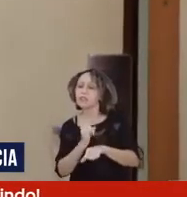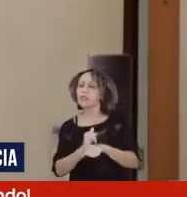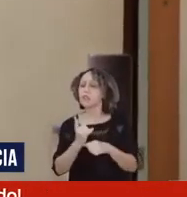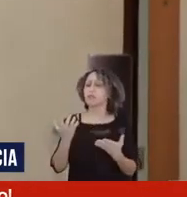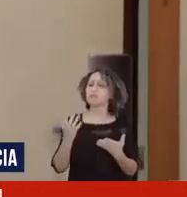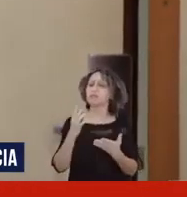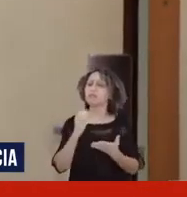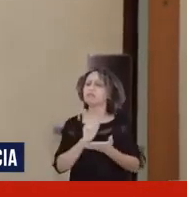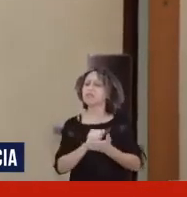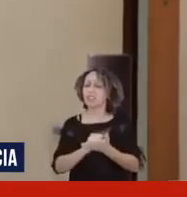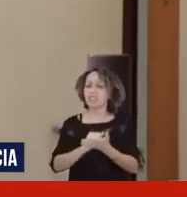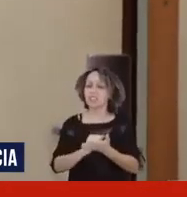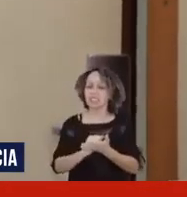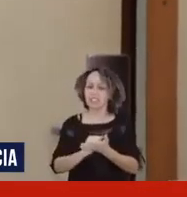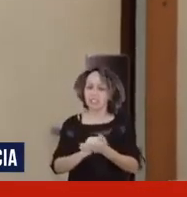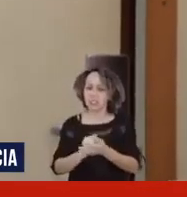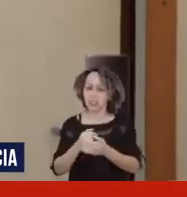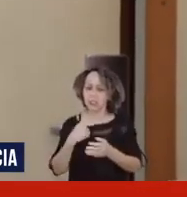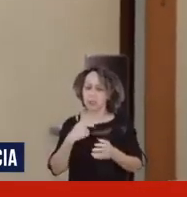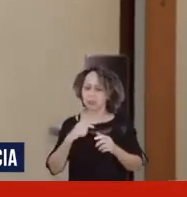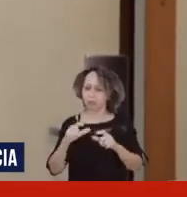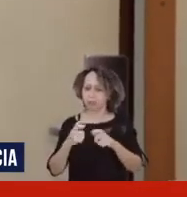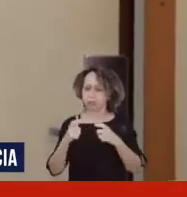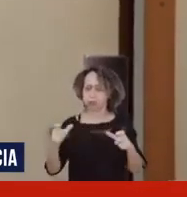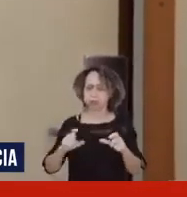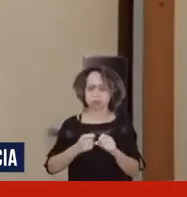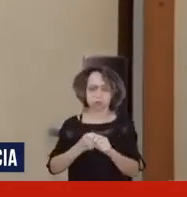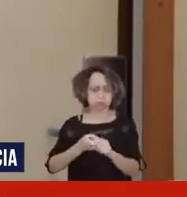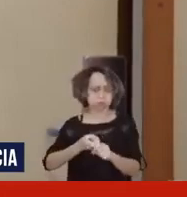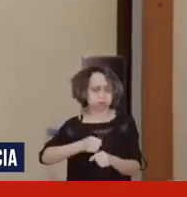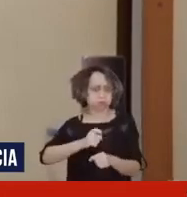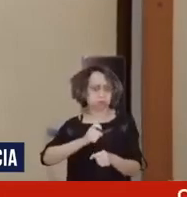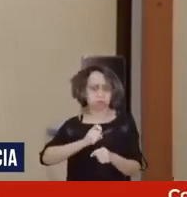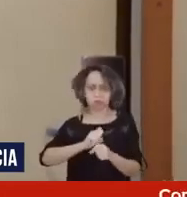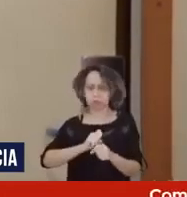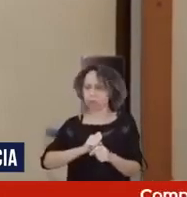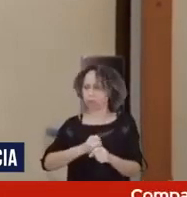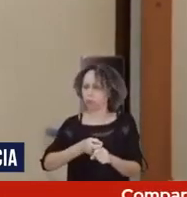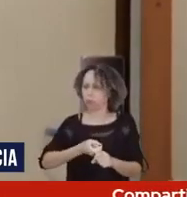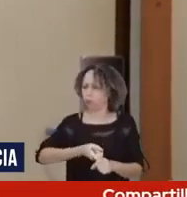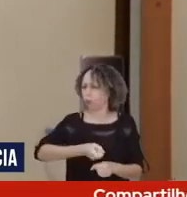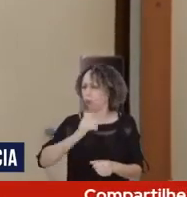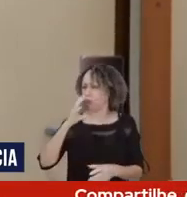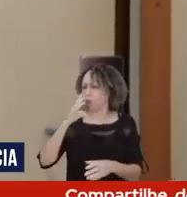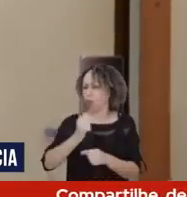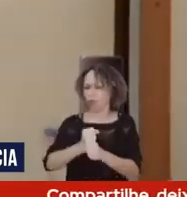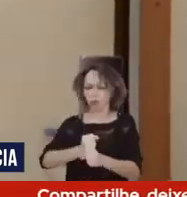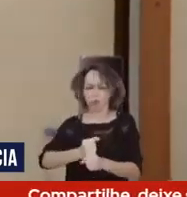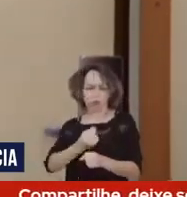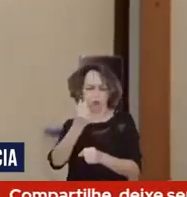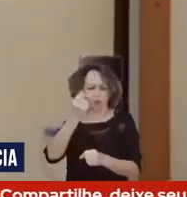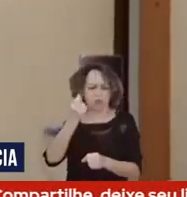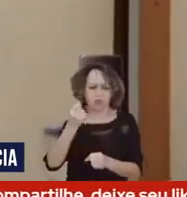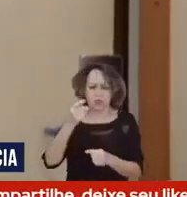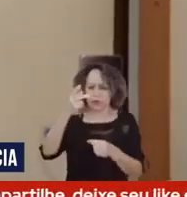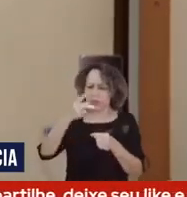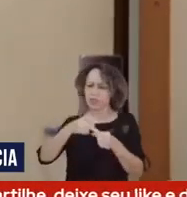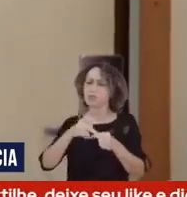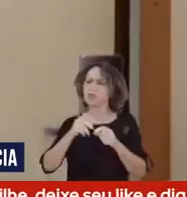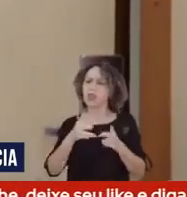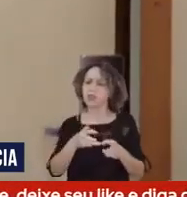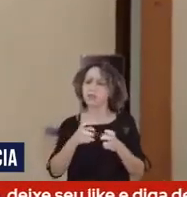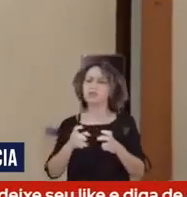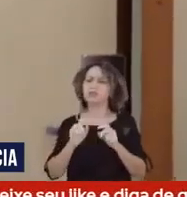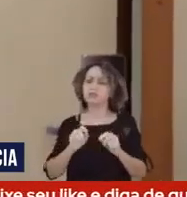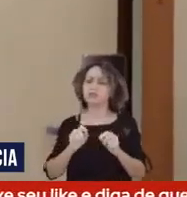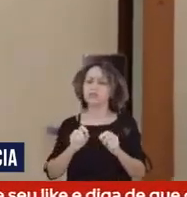Petrobras, transformar a Petrobras em uma lógica de uma empresa privada. Se maximiza o lucro da Petrobras, por outro lado,